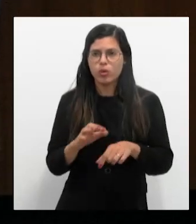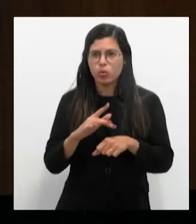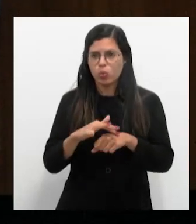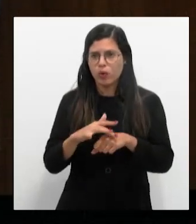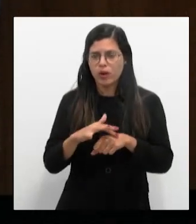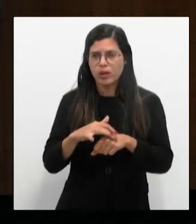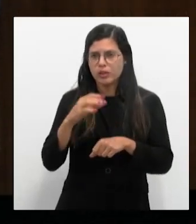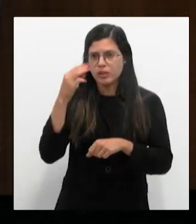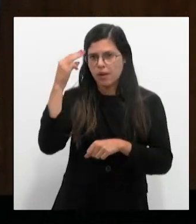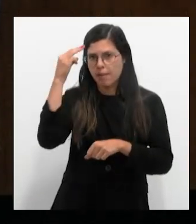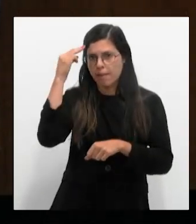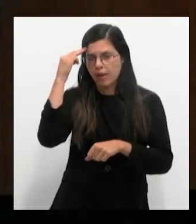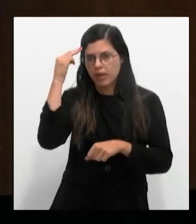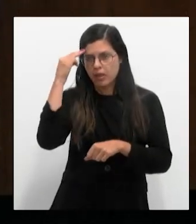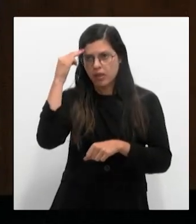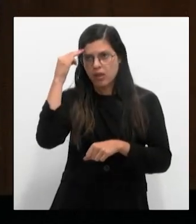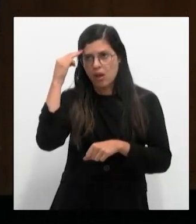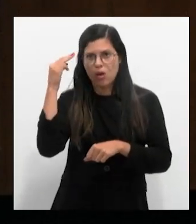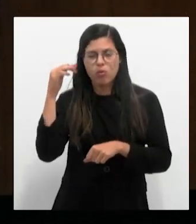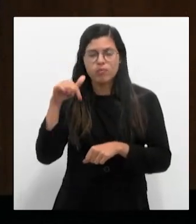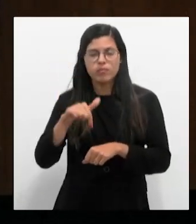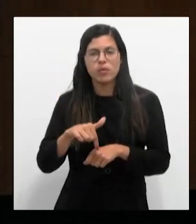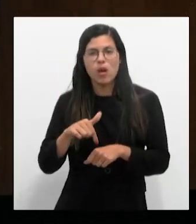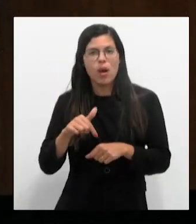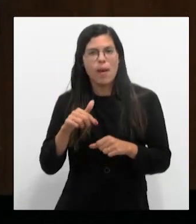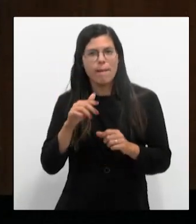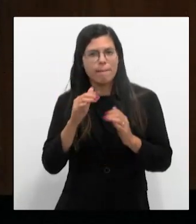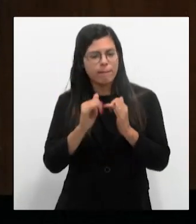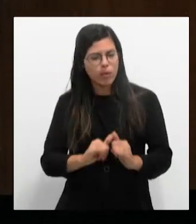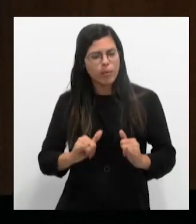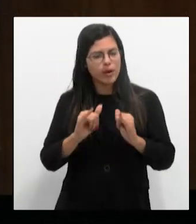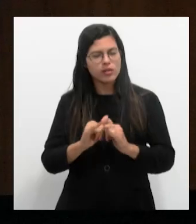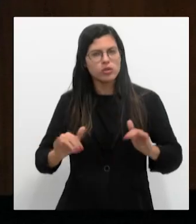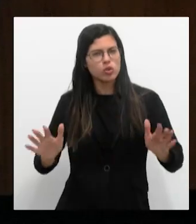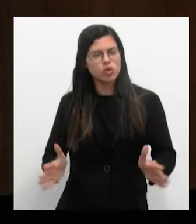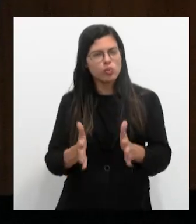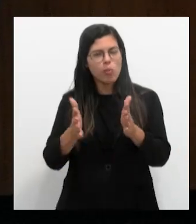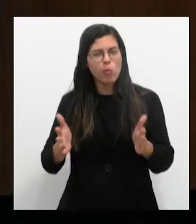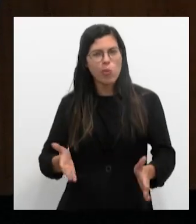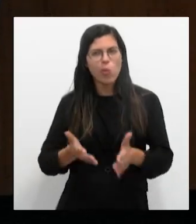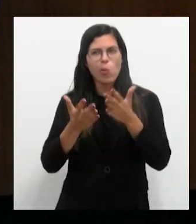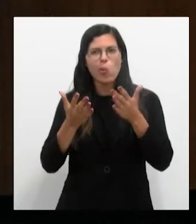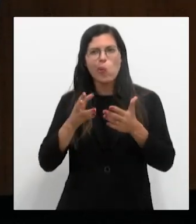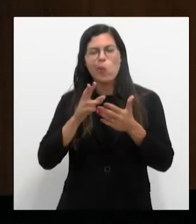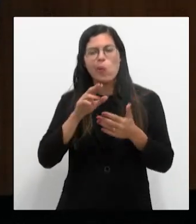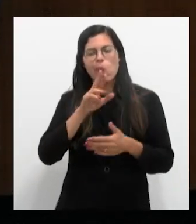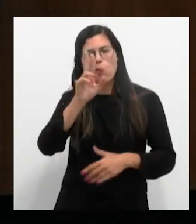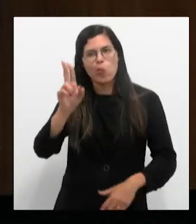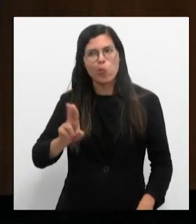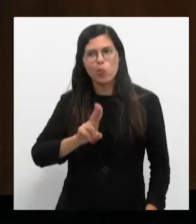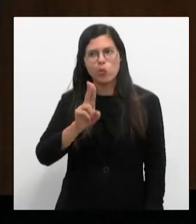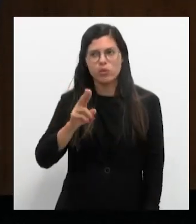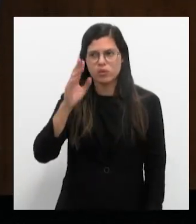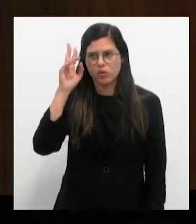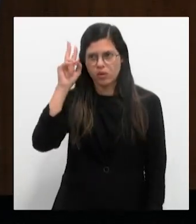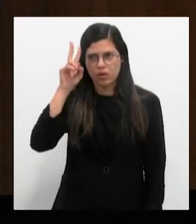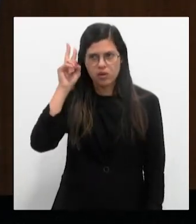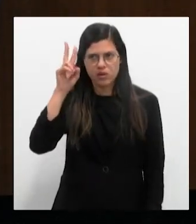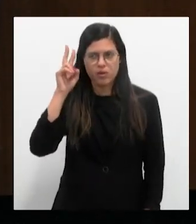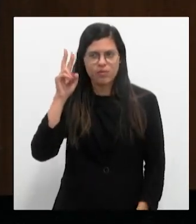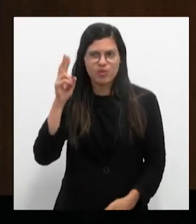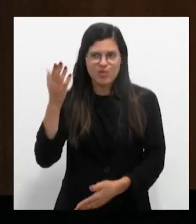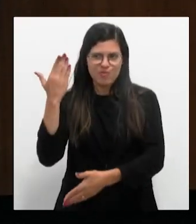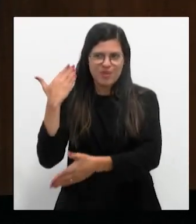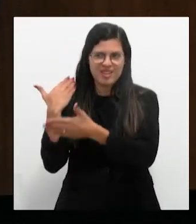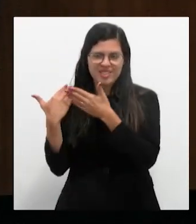pessoas, a propaganda estimula, não tem jeito. Incentiva o consumo, o uso, porque eu me lembro, na nossa